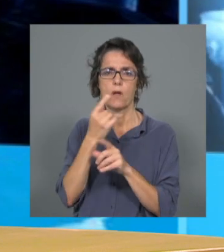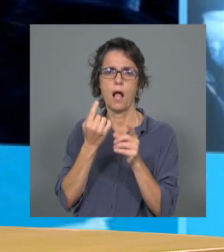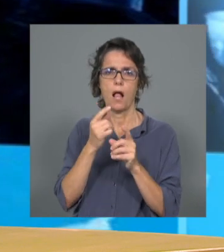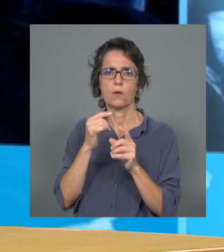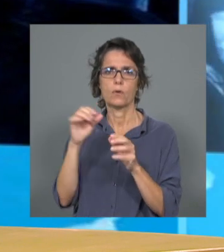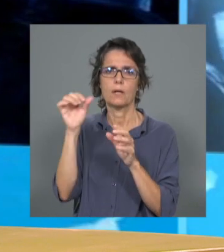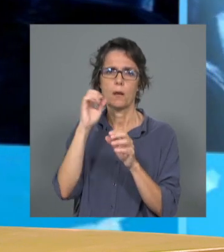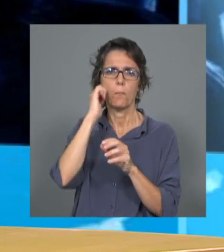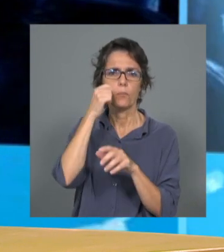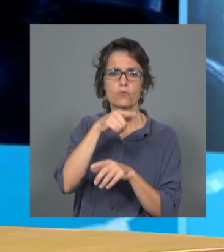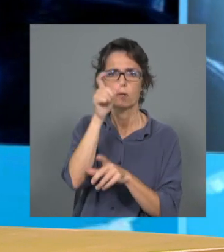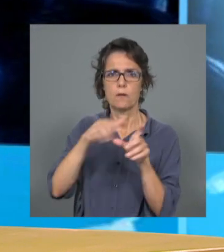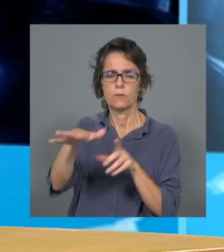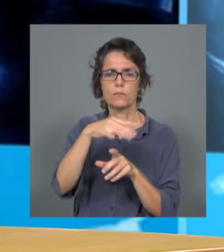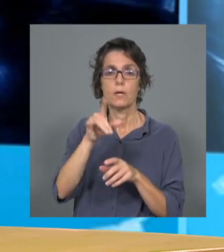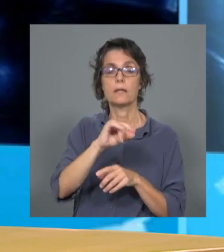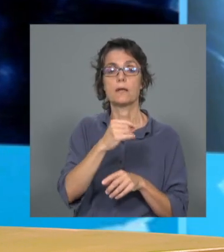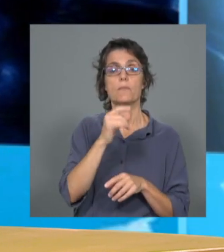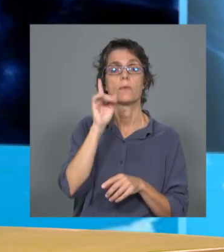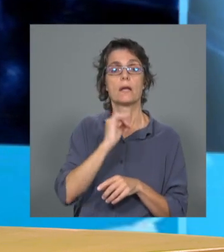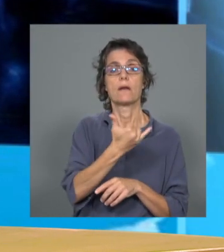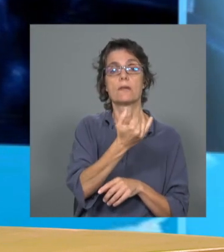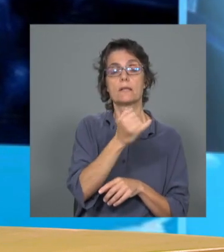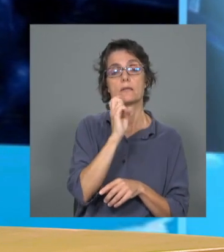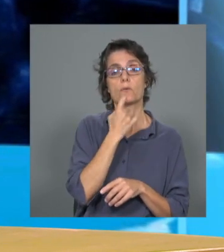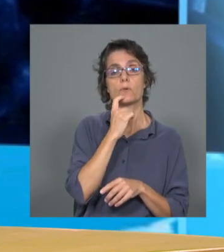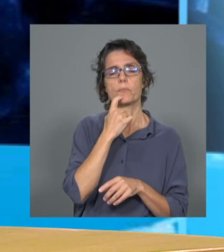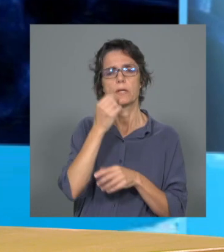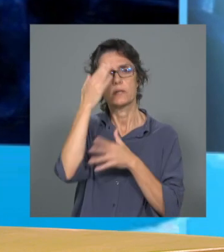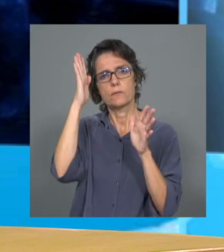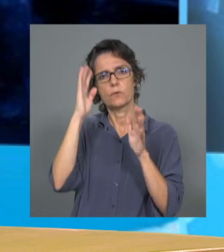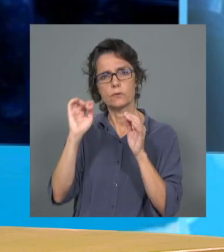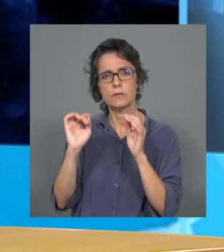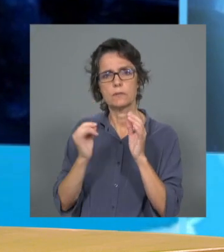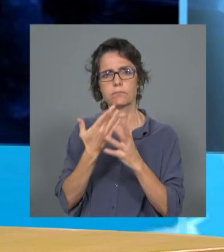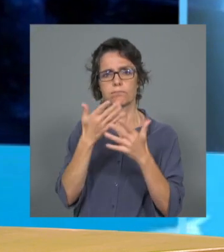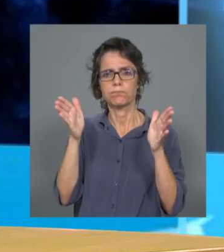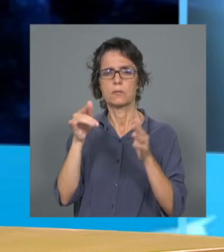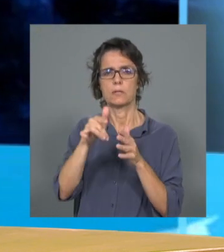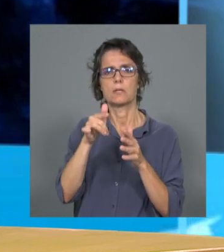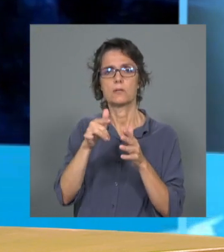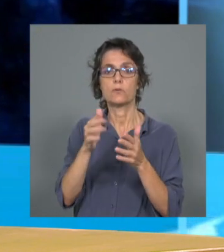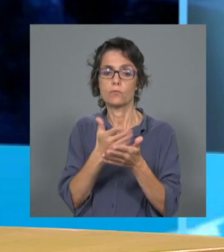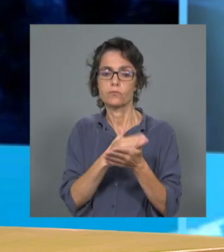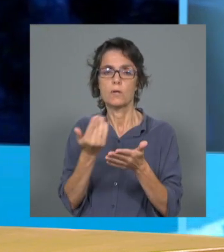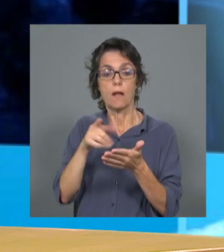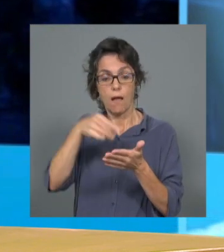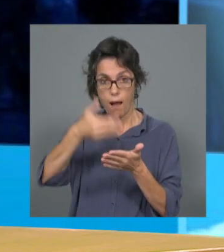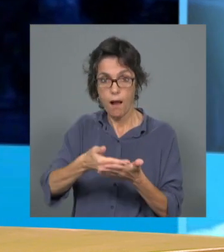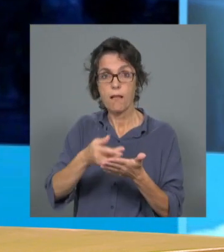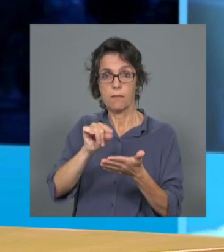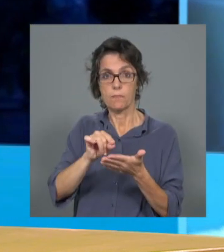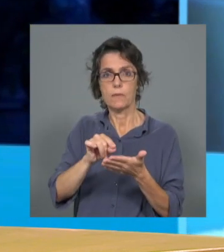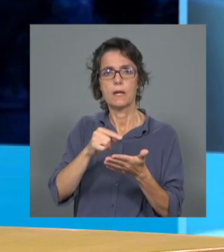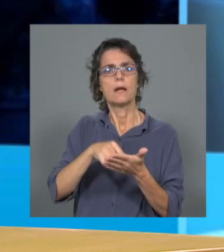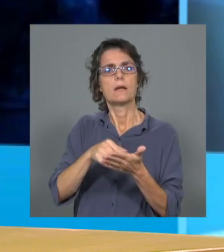forma como a democracia emergente foi tratada nas páginas da Voz da Fátima. Portanto, tudo isto